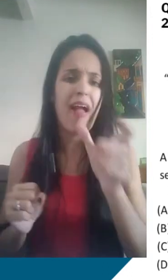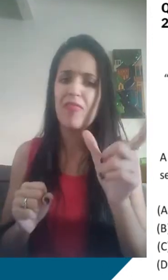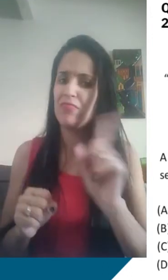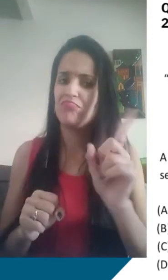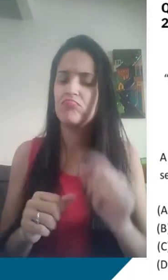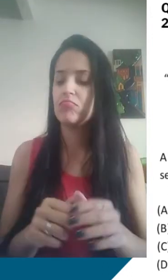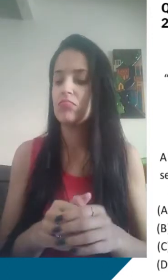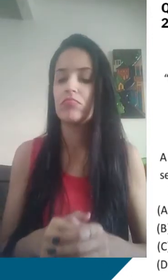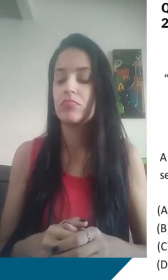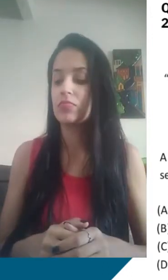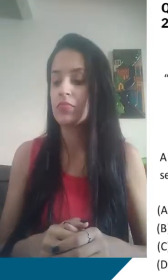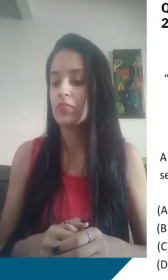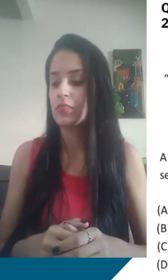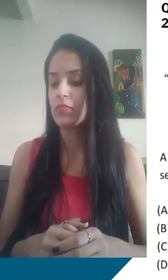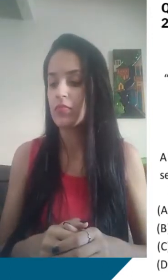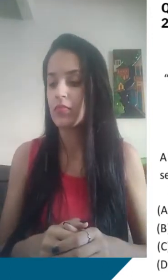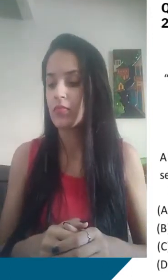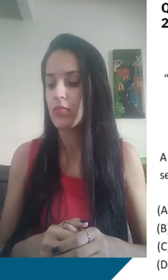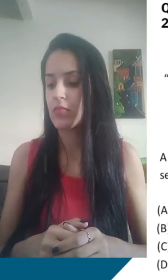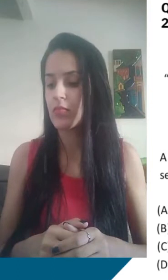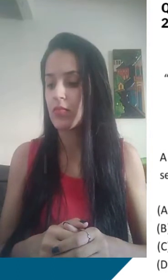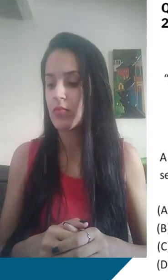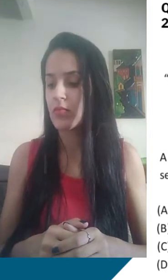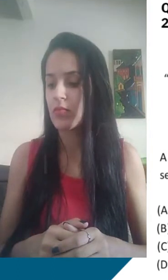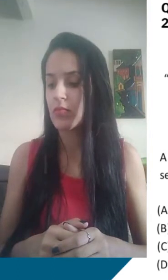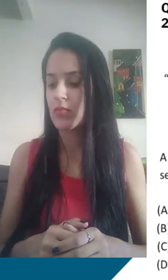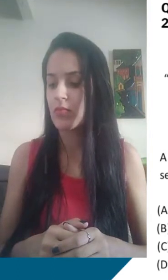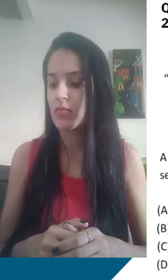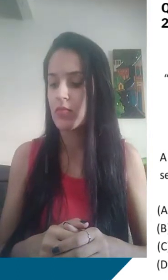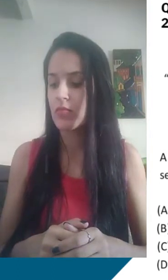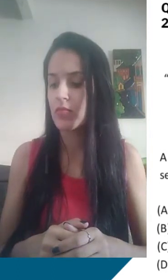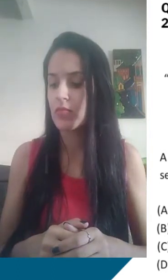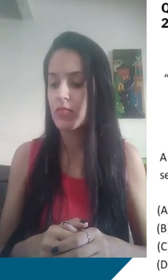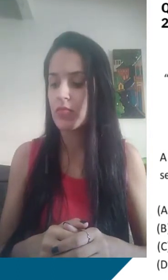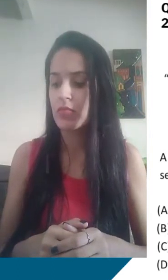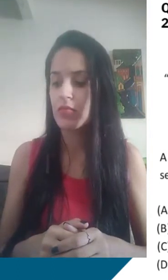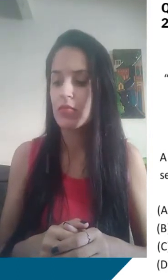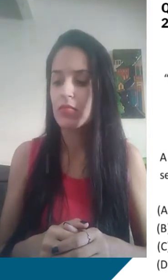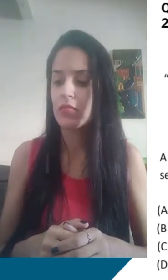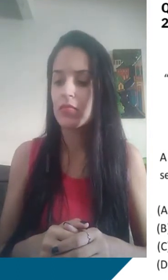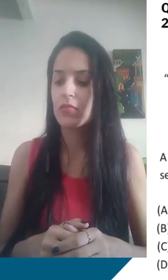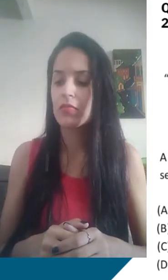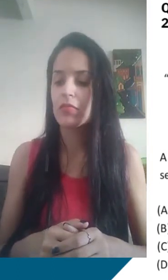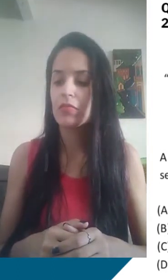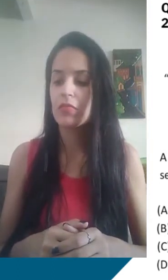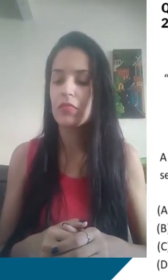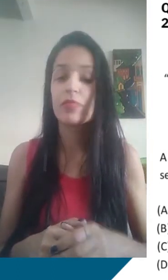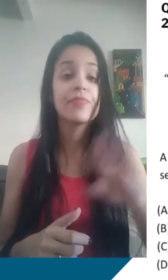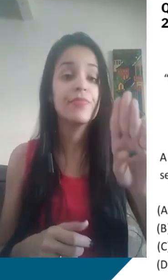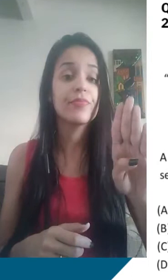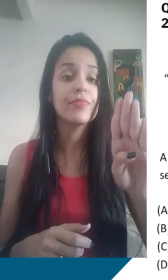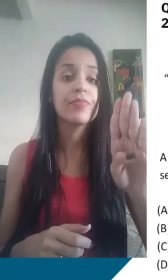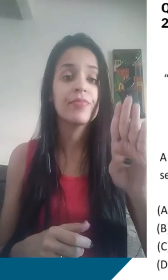na opção B, é um processo que pode se realizar tanto através da catáfora quanto através da anáfora, e